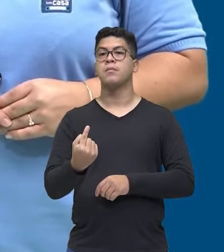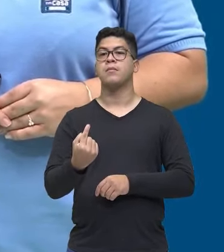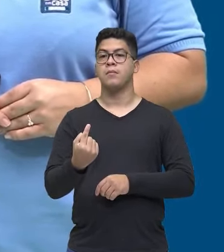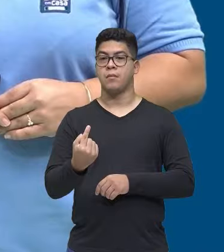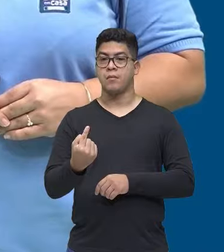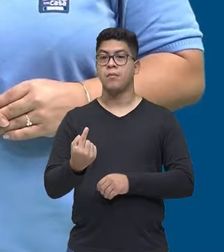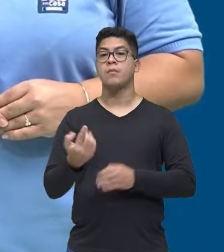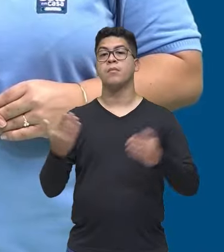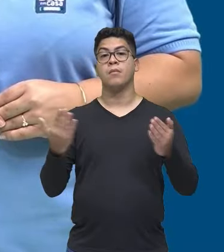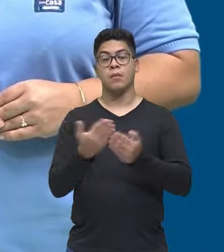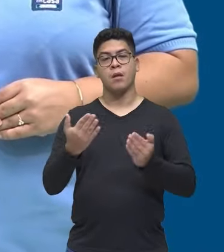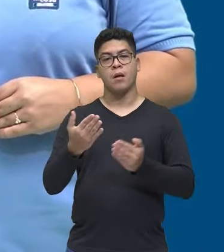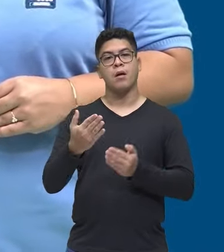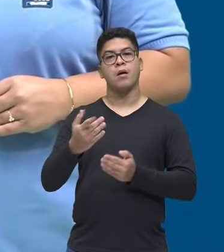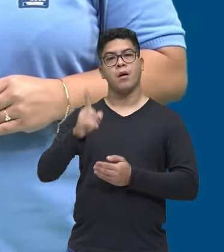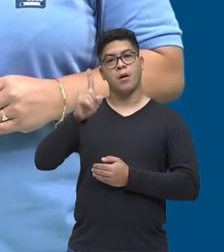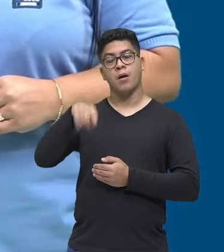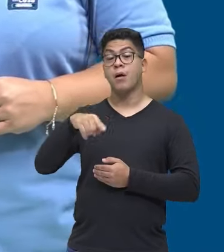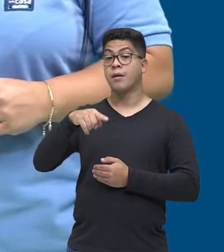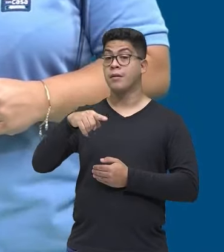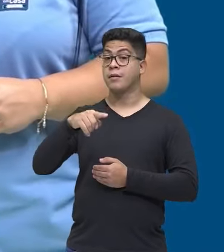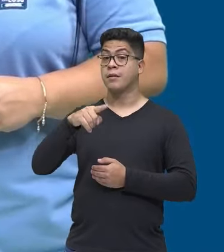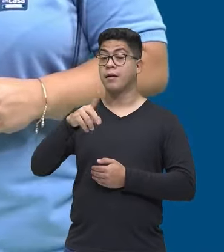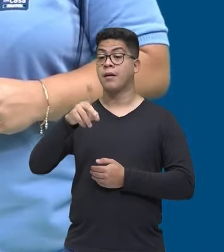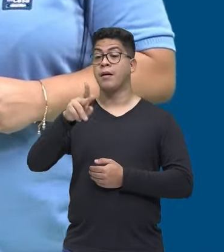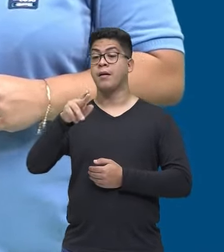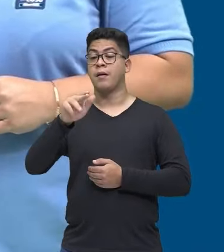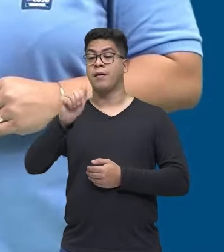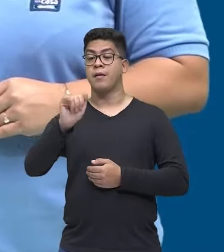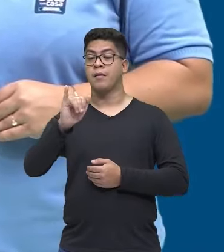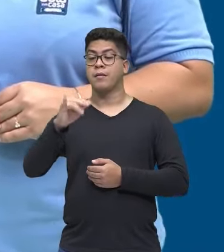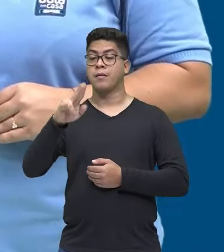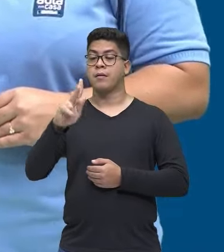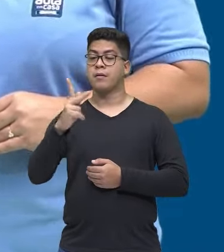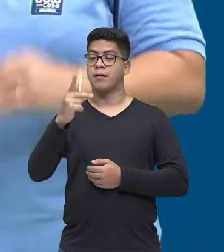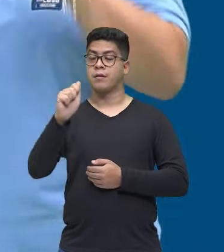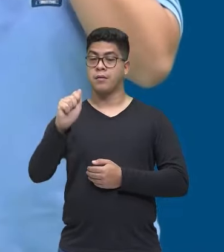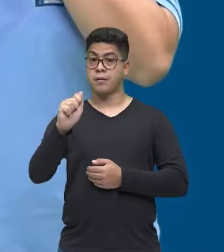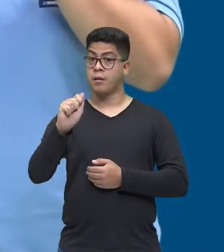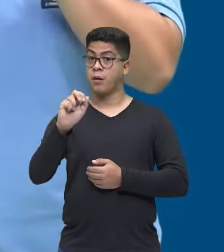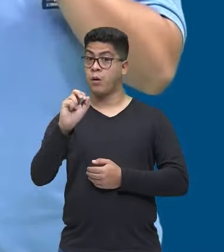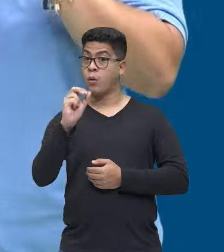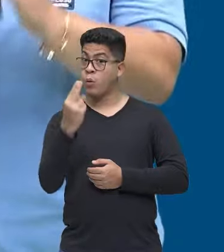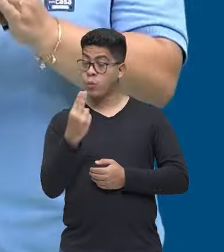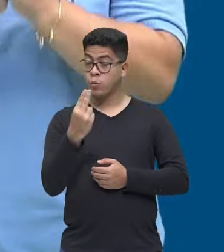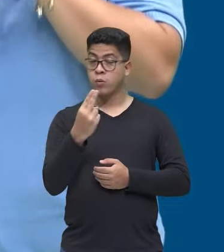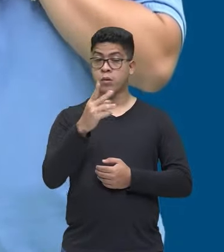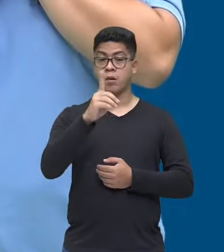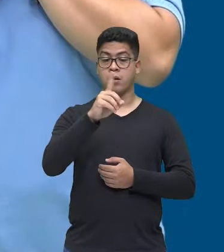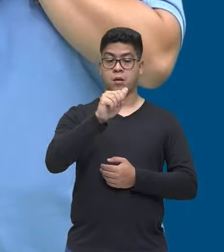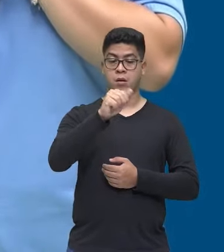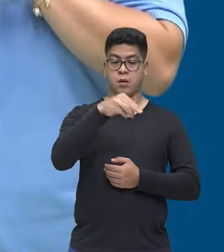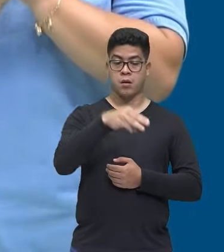É a nossa rainha ou a nossa dama. Vamos lá? Observem. Lembrem-se,